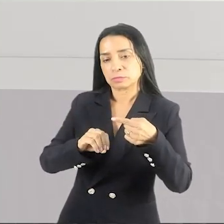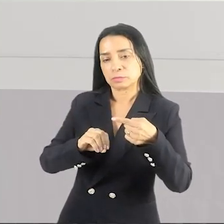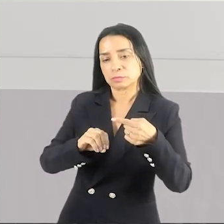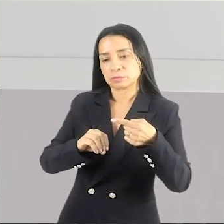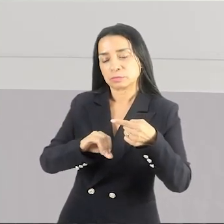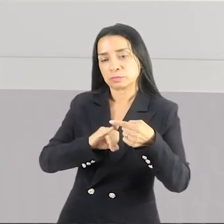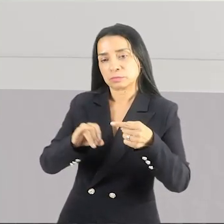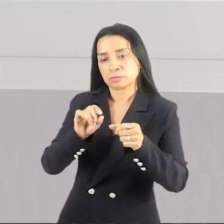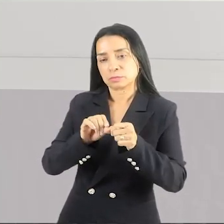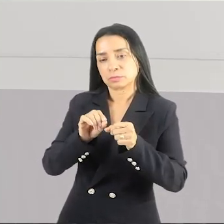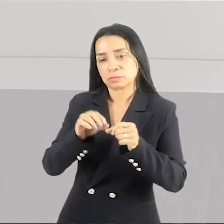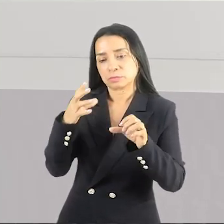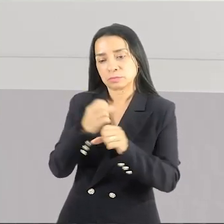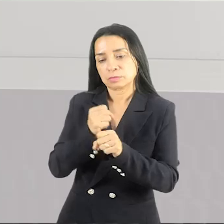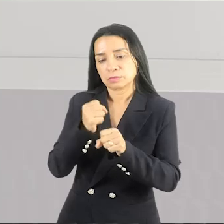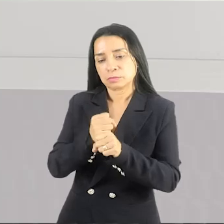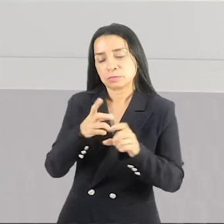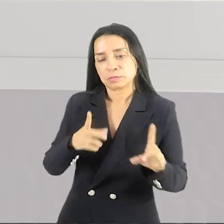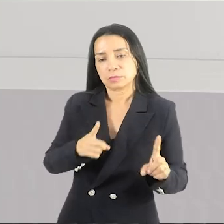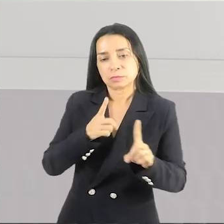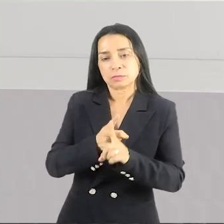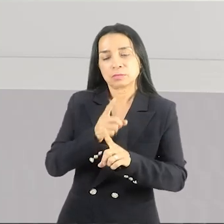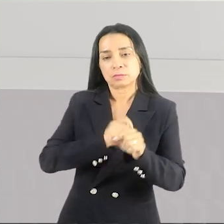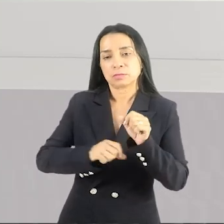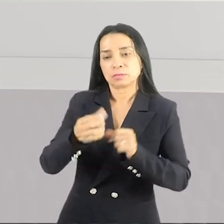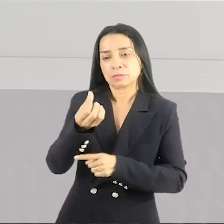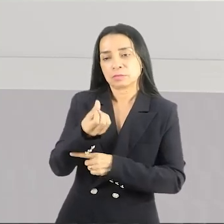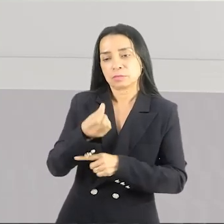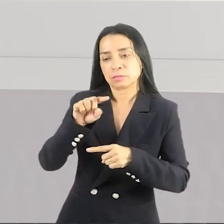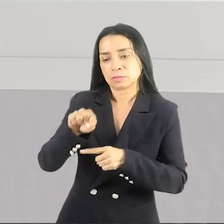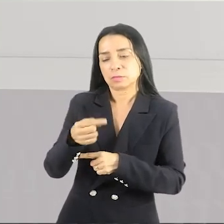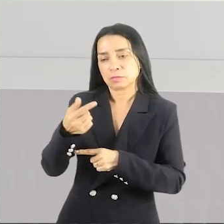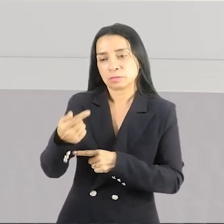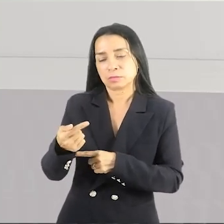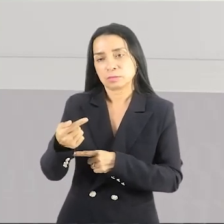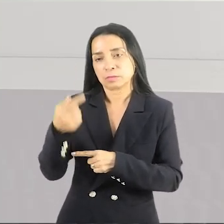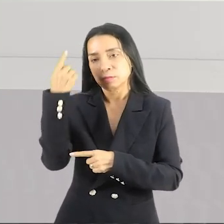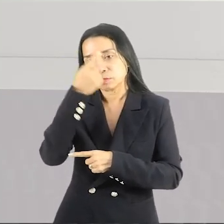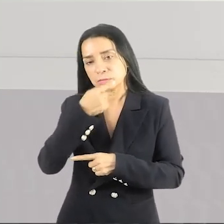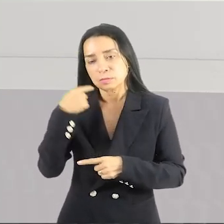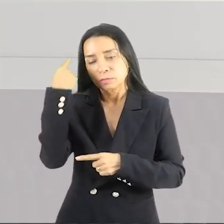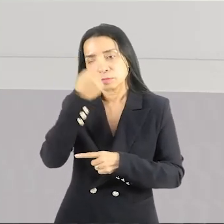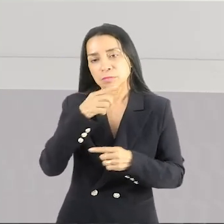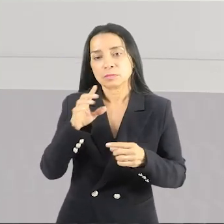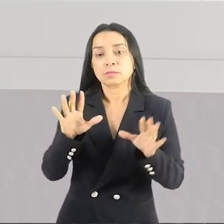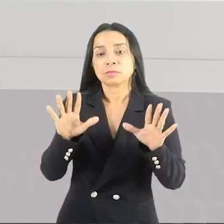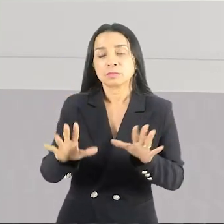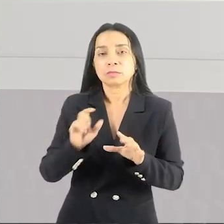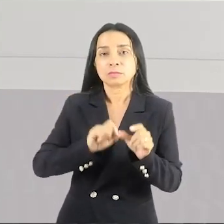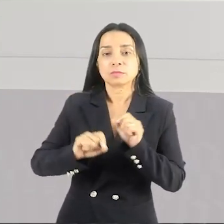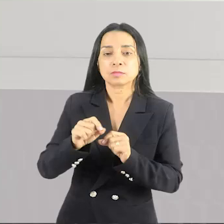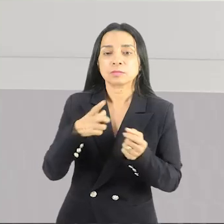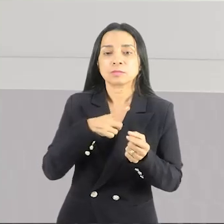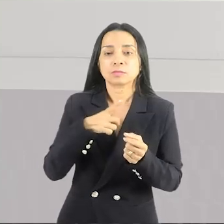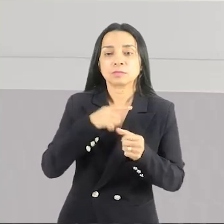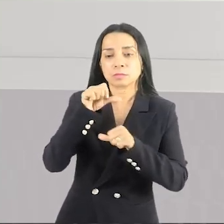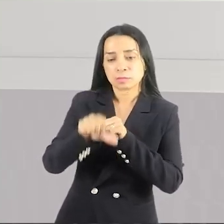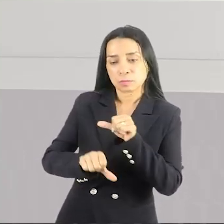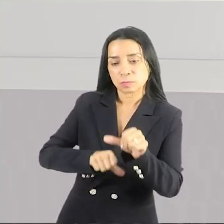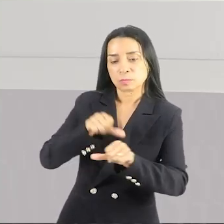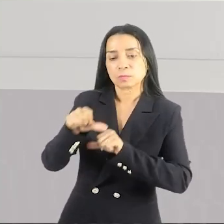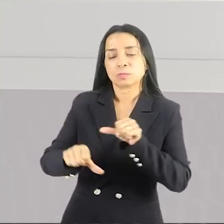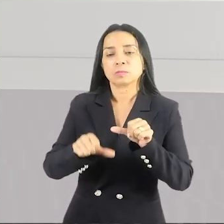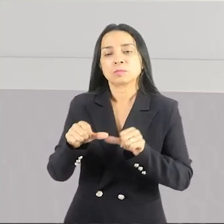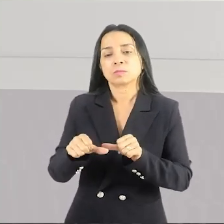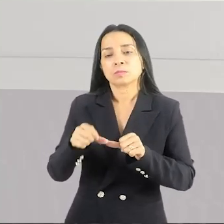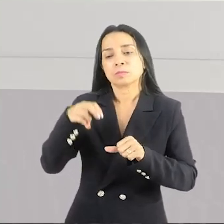Se você fizer essa conta, você vai encontrar 6,7 horas. Só que, turma, eu tenho que transformar isso